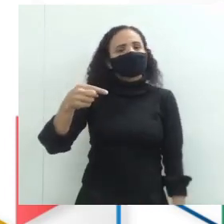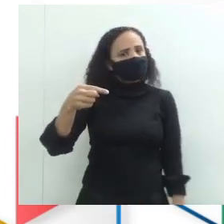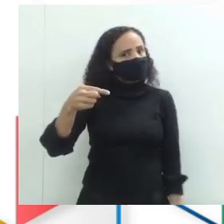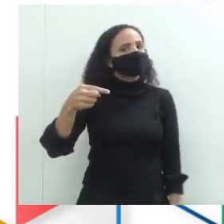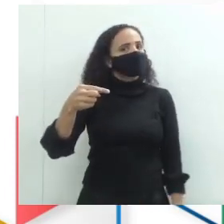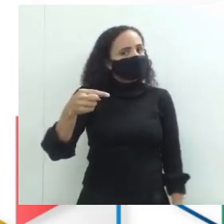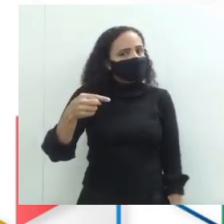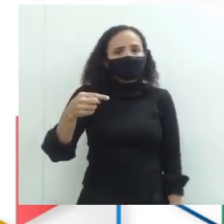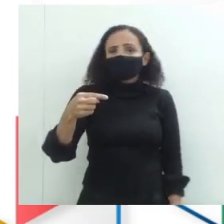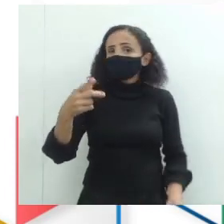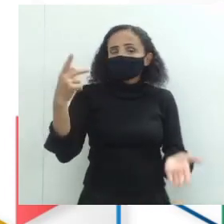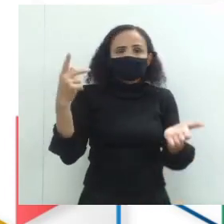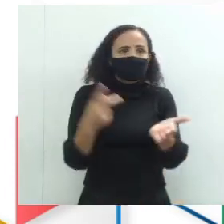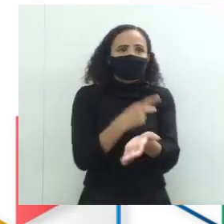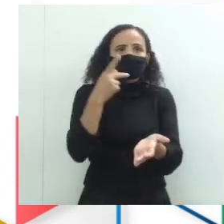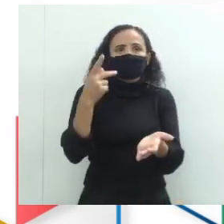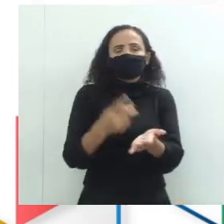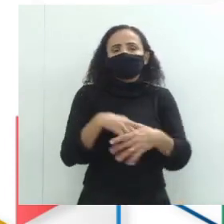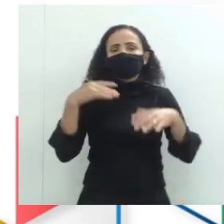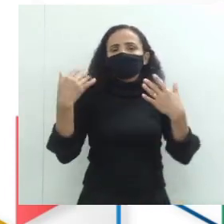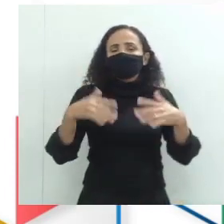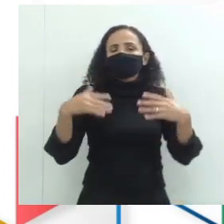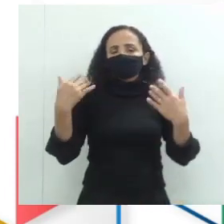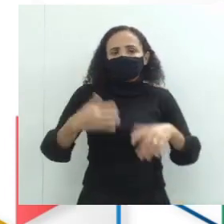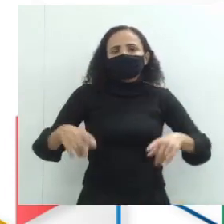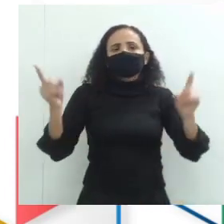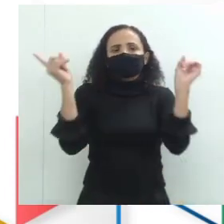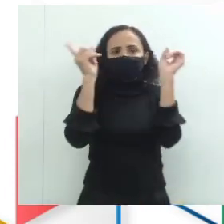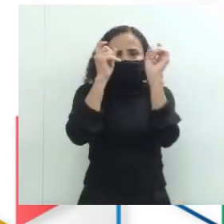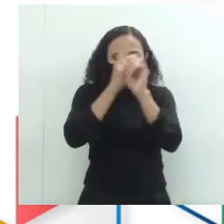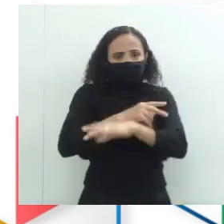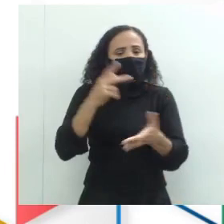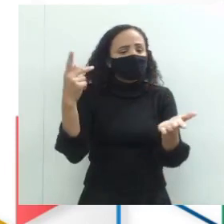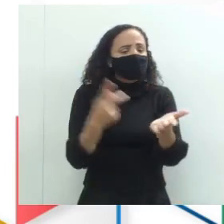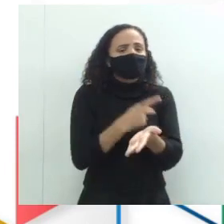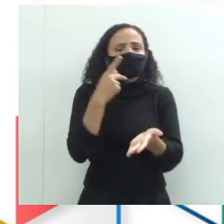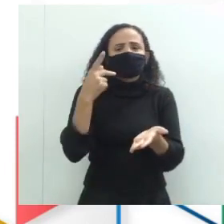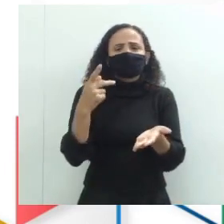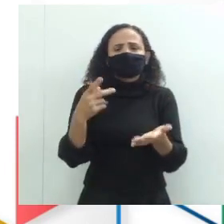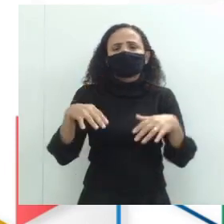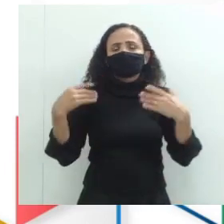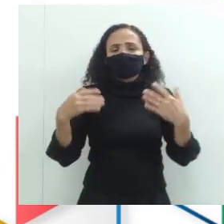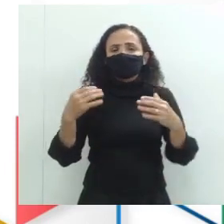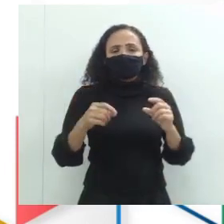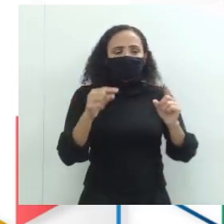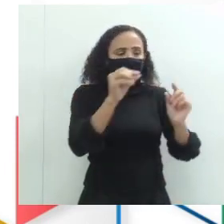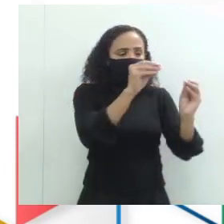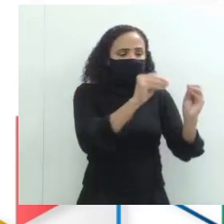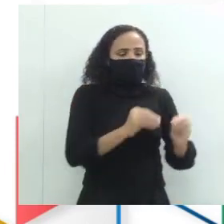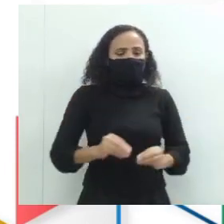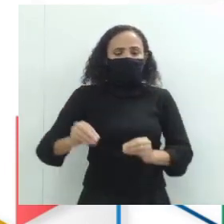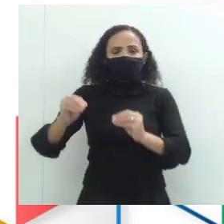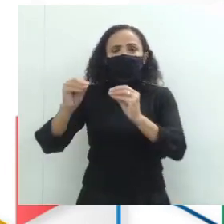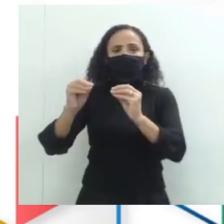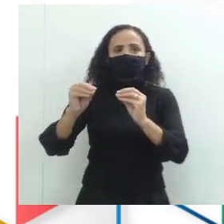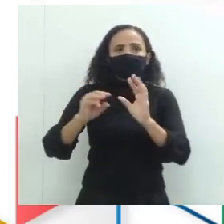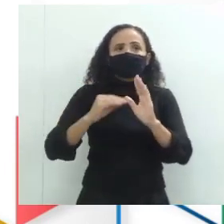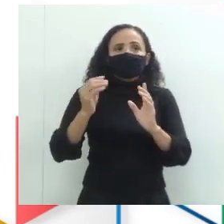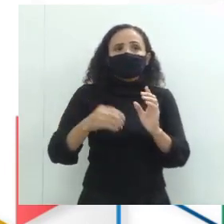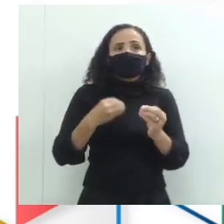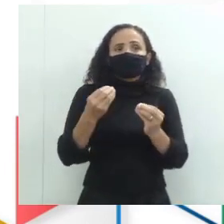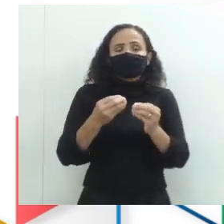Ele não fez, trouxe o 3x com o mesmo sinal, tá errado aí, ó. E quando ele fez isso, aí ele